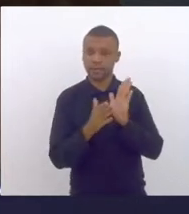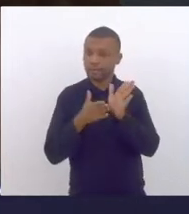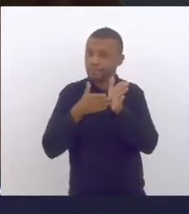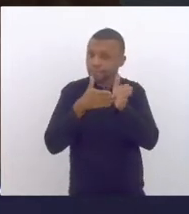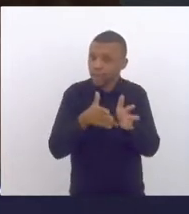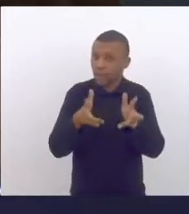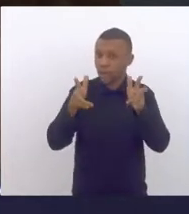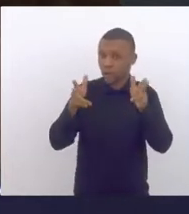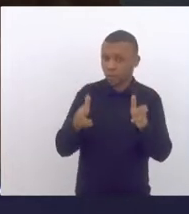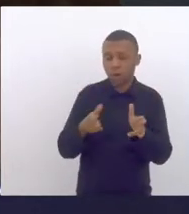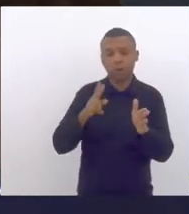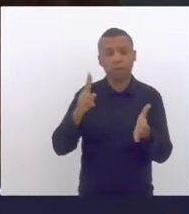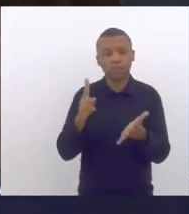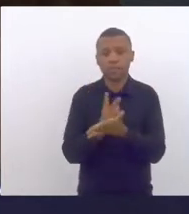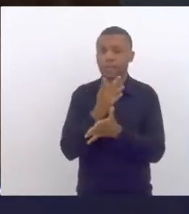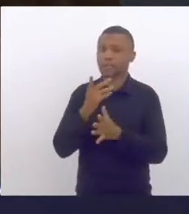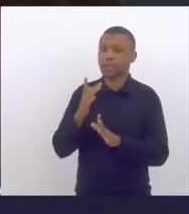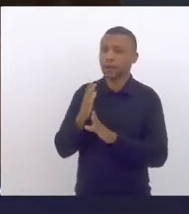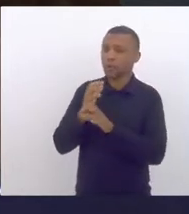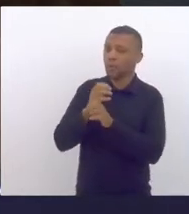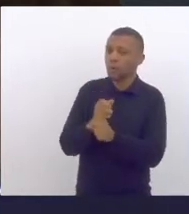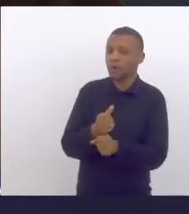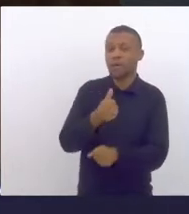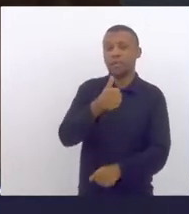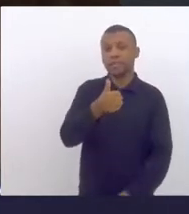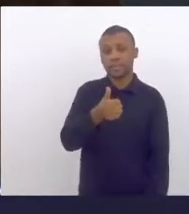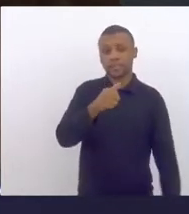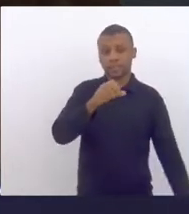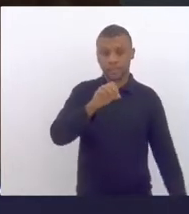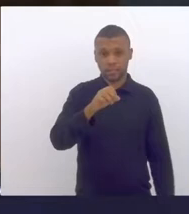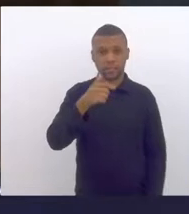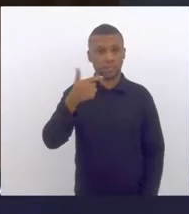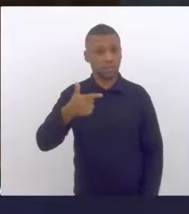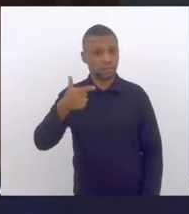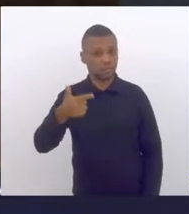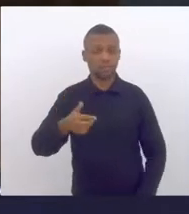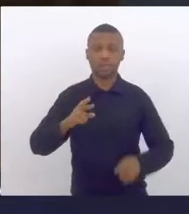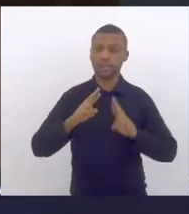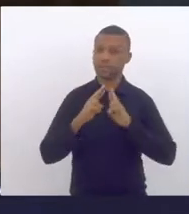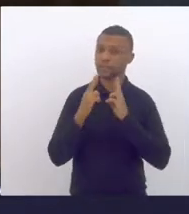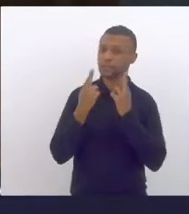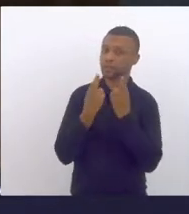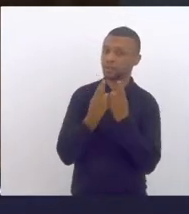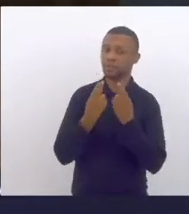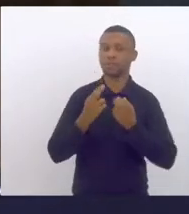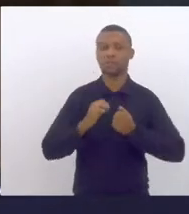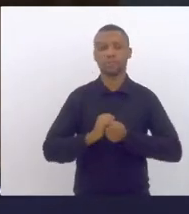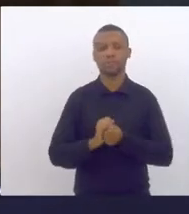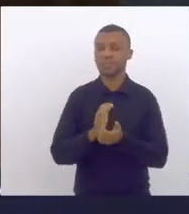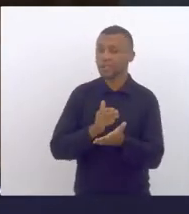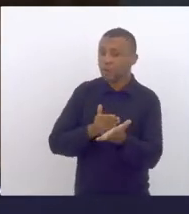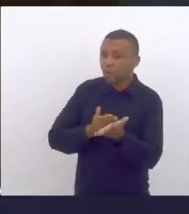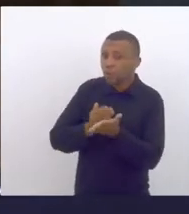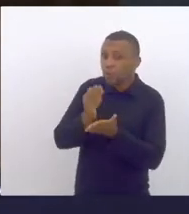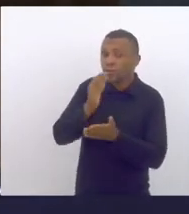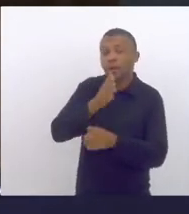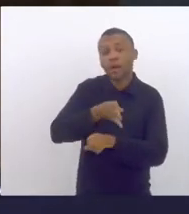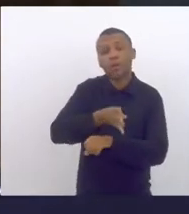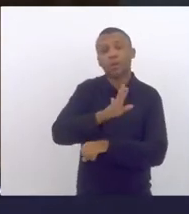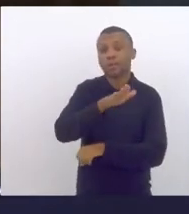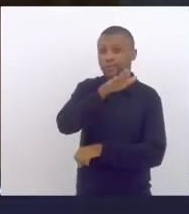ocorrido na centésima segunda seção extraordinária que iniciada às 16 horas